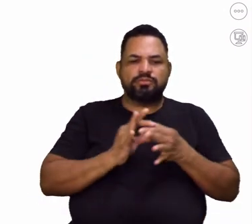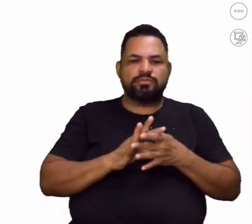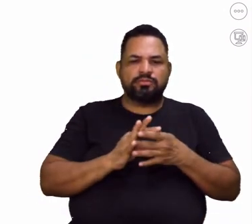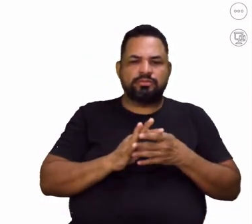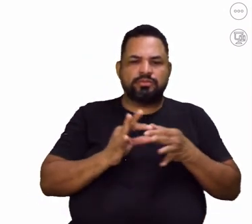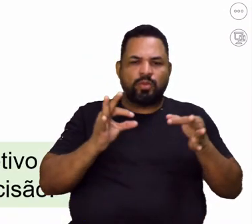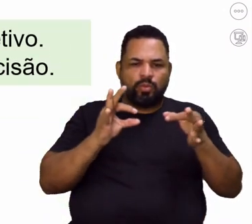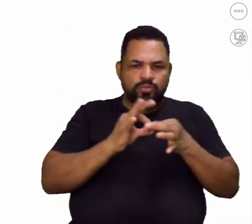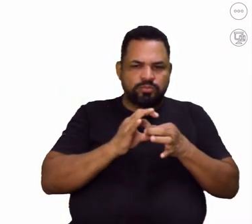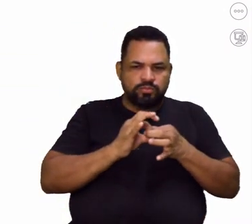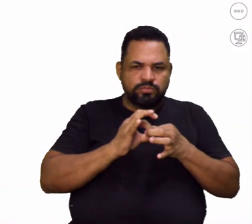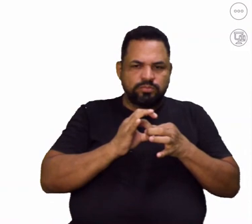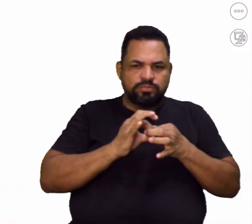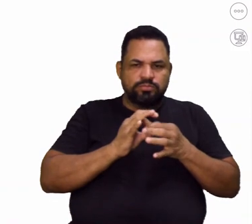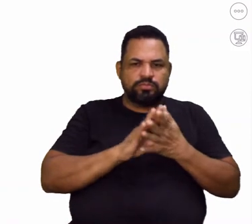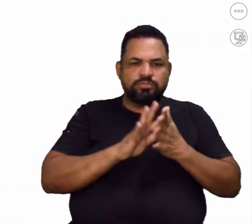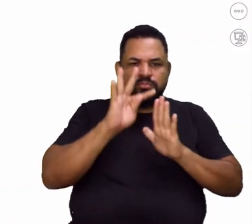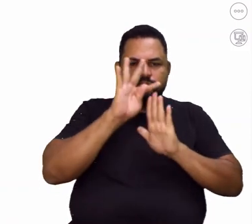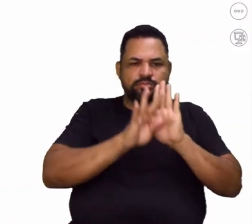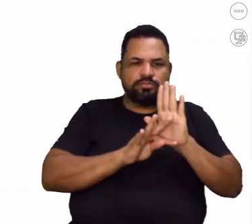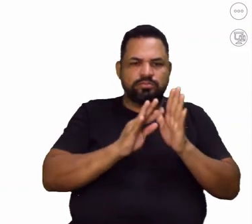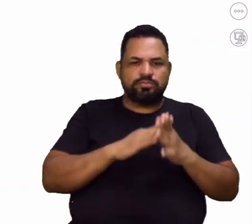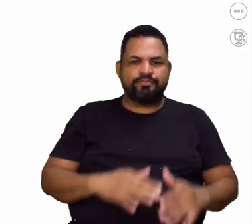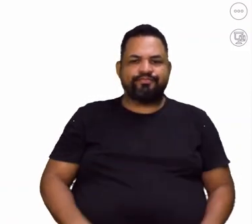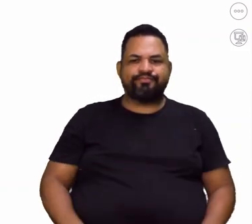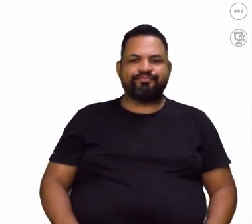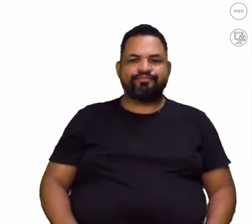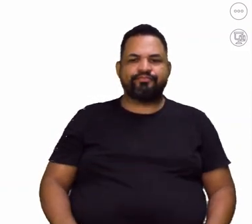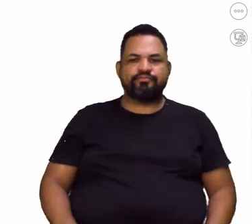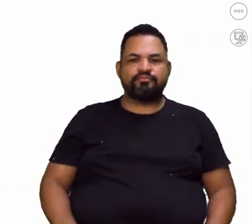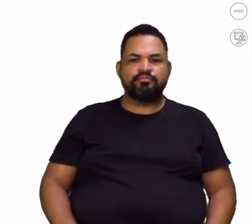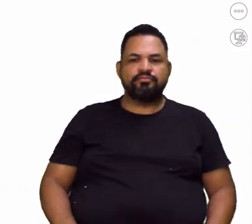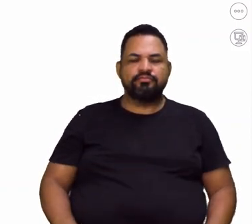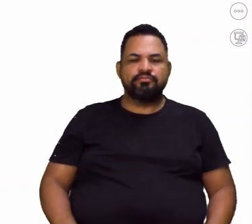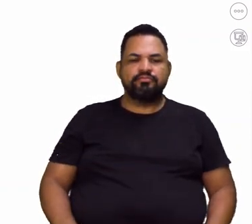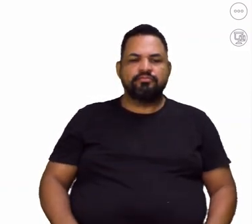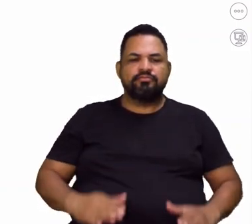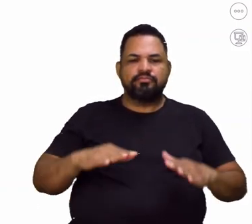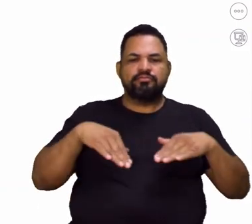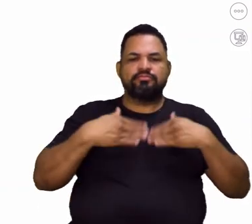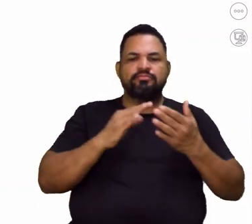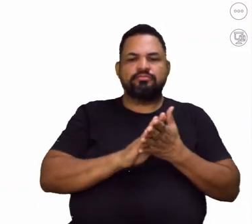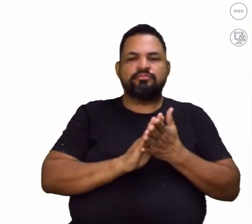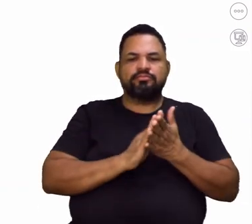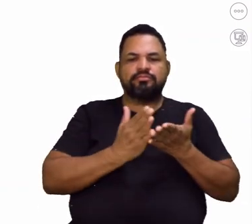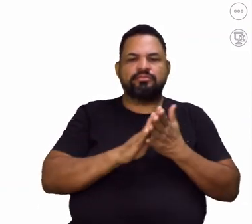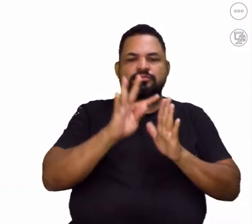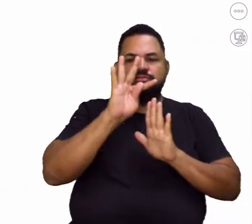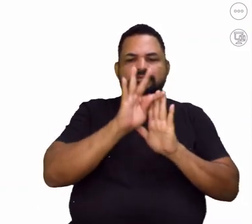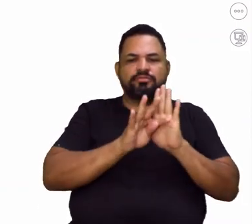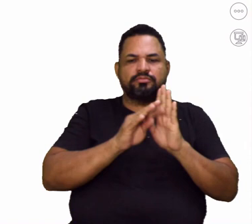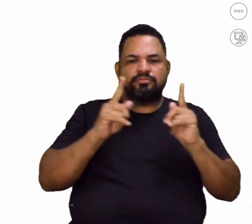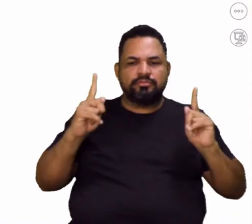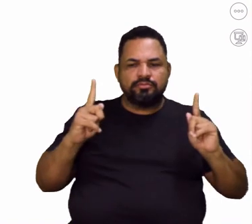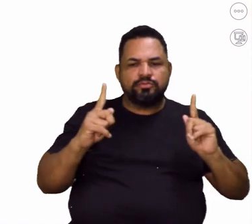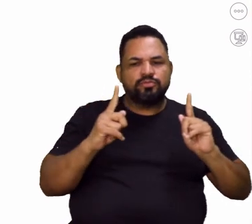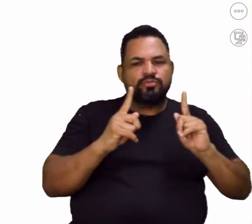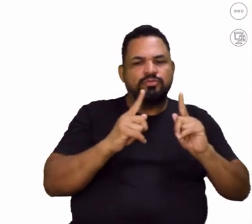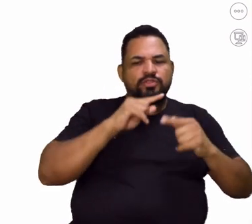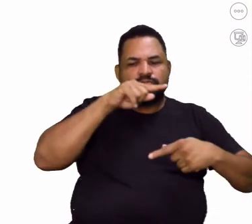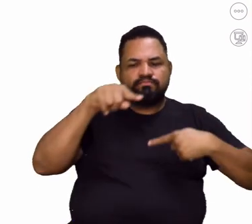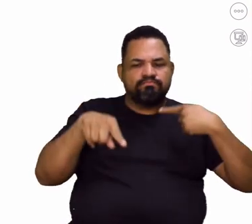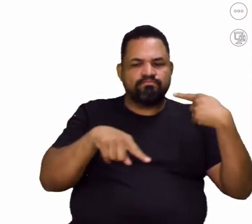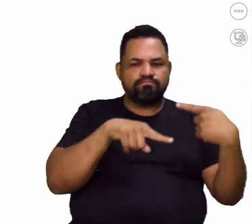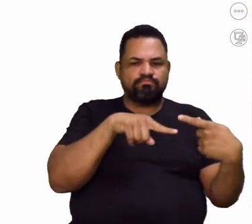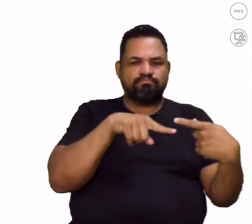né? Vamos ver essa parte aí. Como fica essa questão? Quando ocorre o texto, é